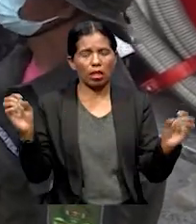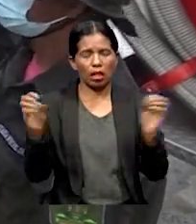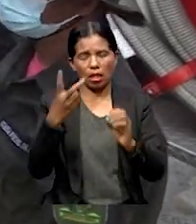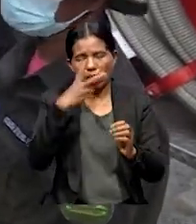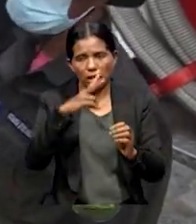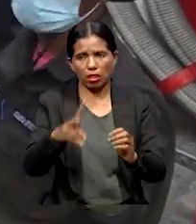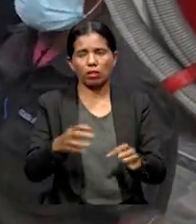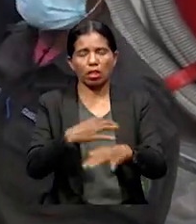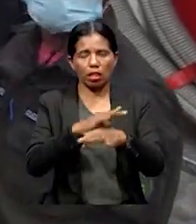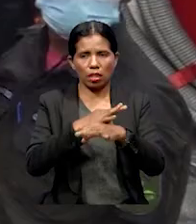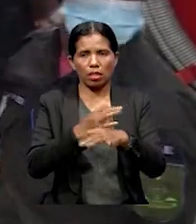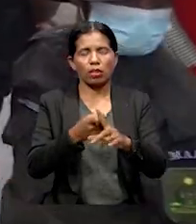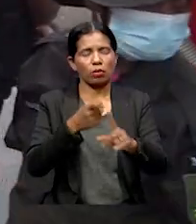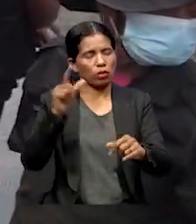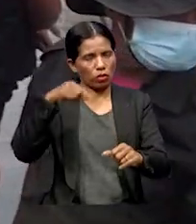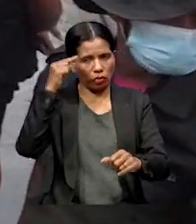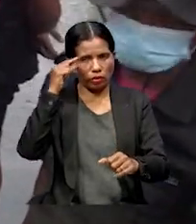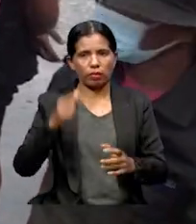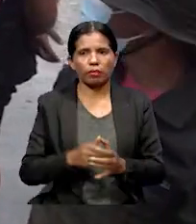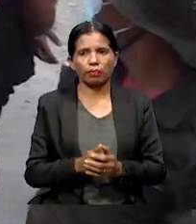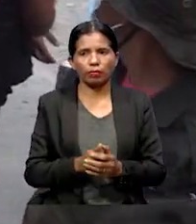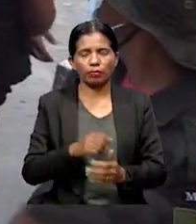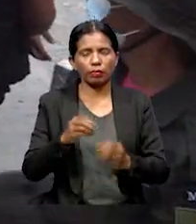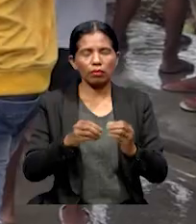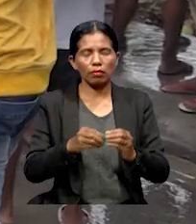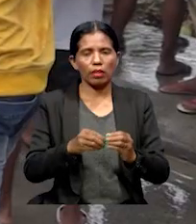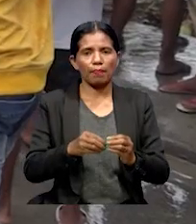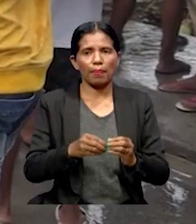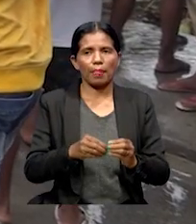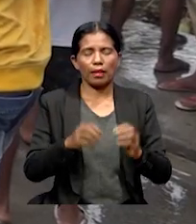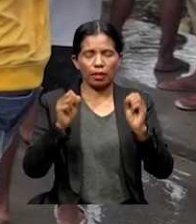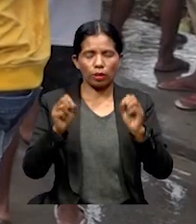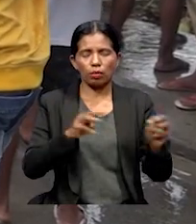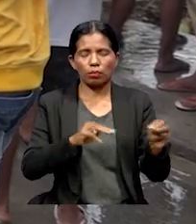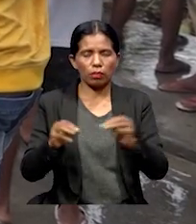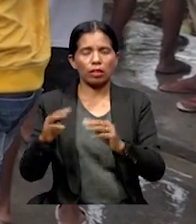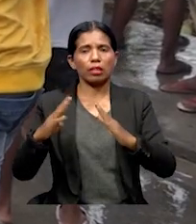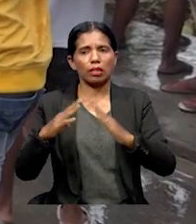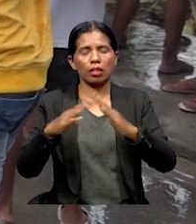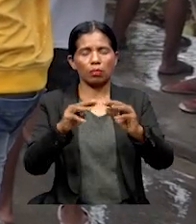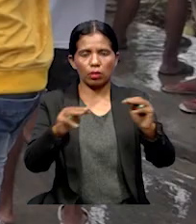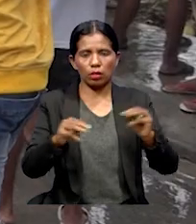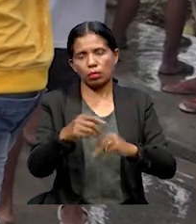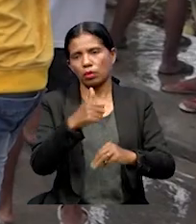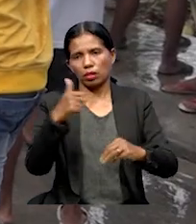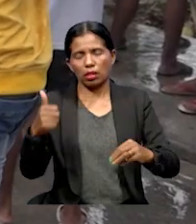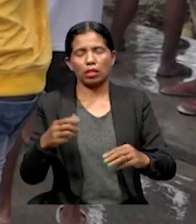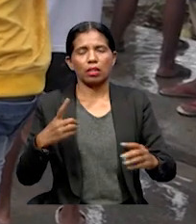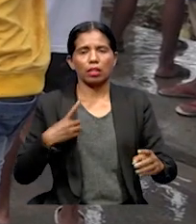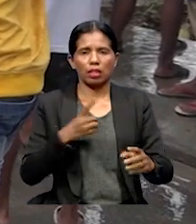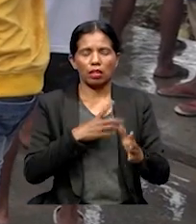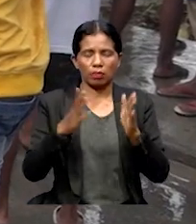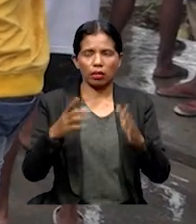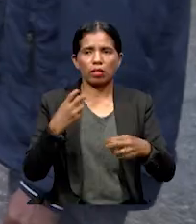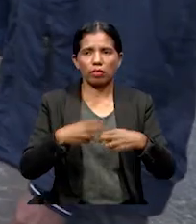no manutenção russa governo. Ponabamehi atumuda cidade ba município Seluk, deputado oposição ne hateten,